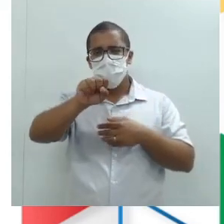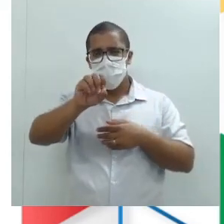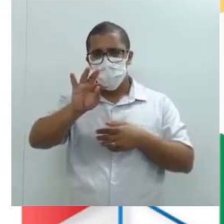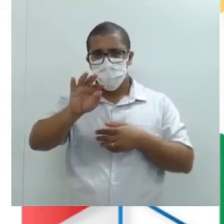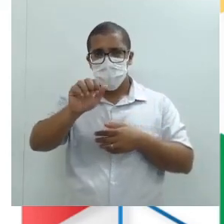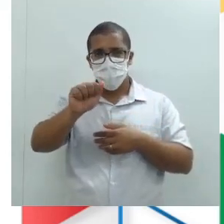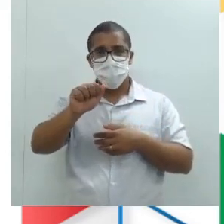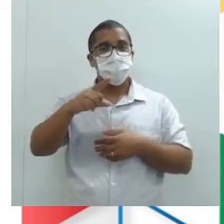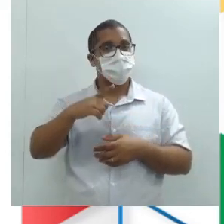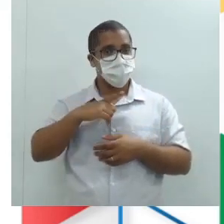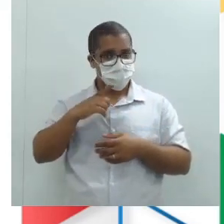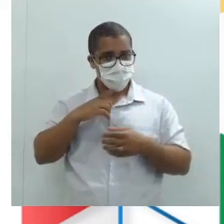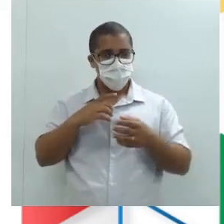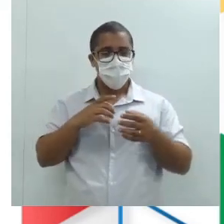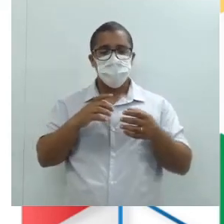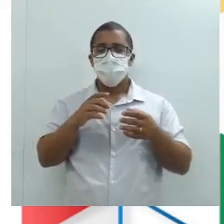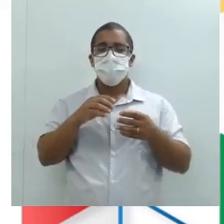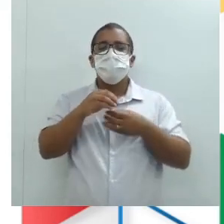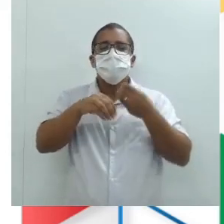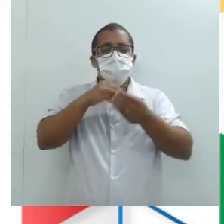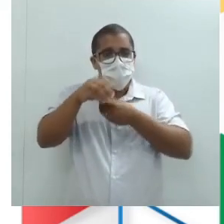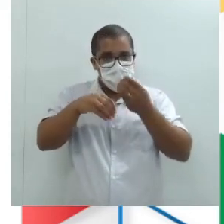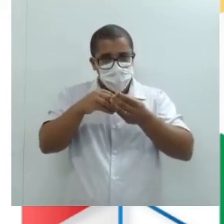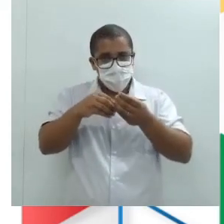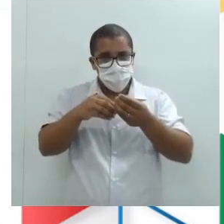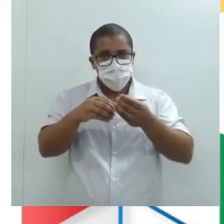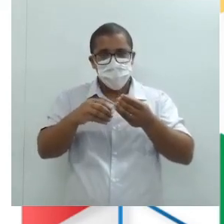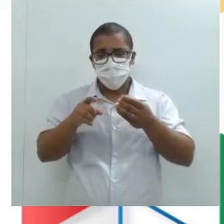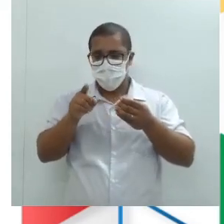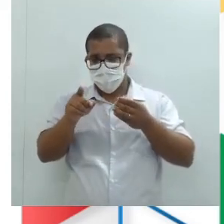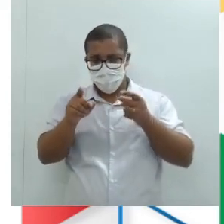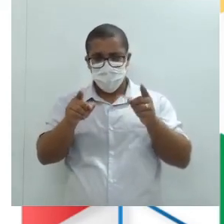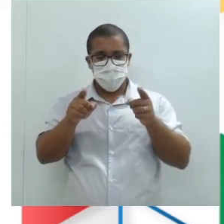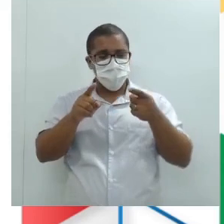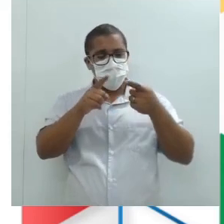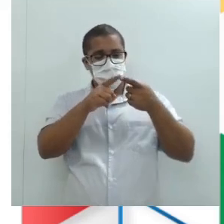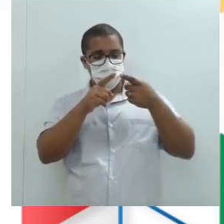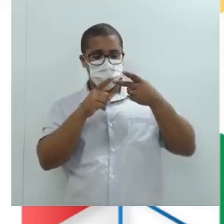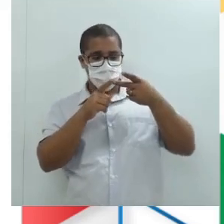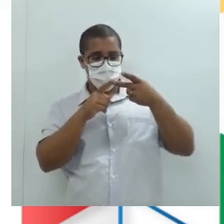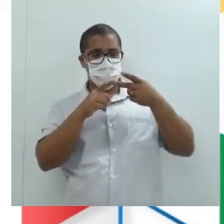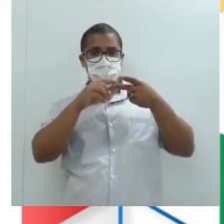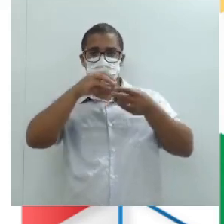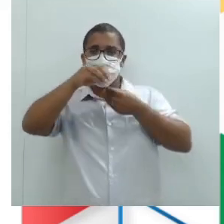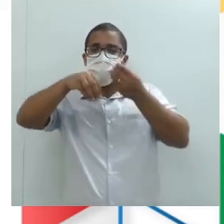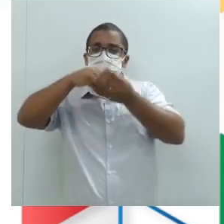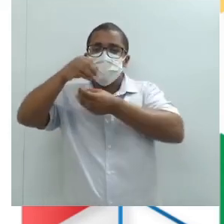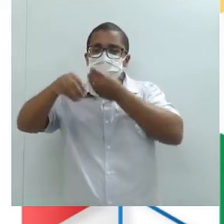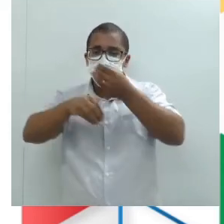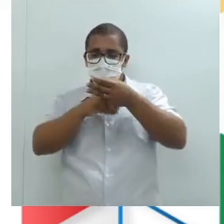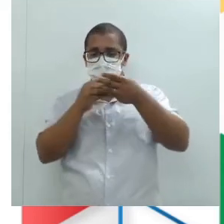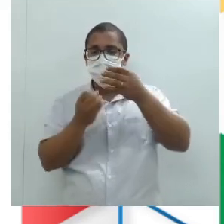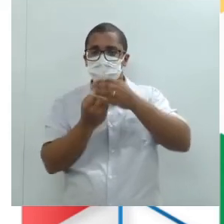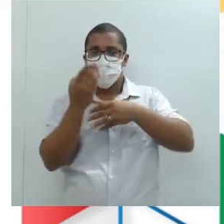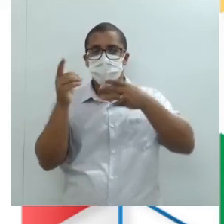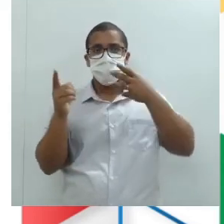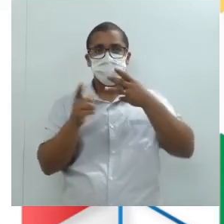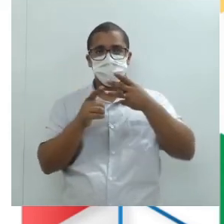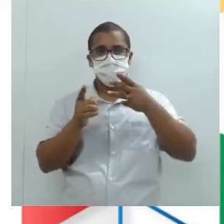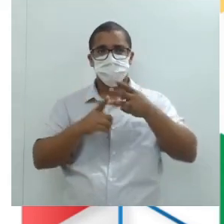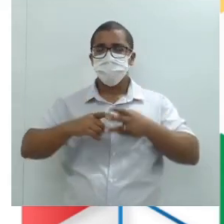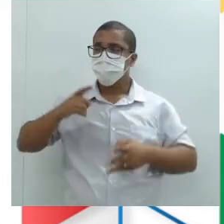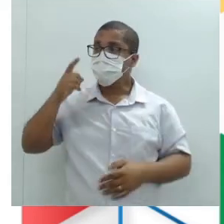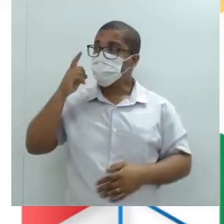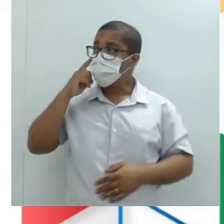porção endócrina e uma porção exócrina. Então aí eu tenho a representação das